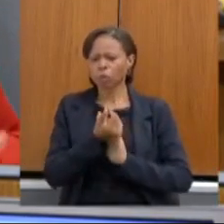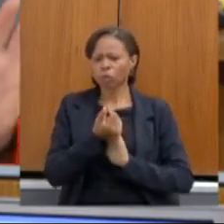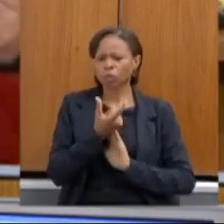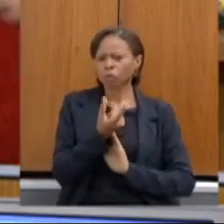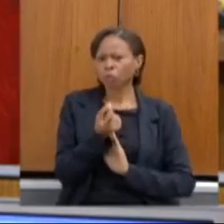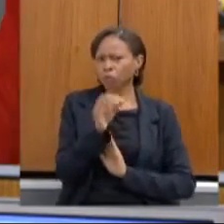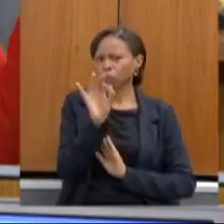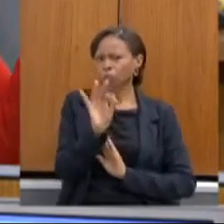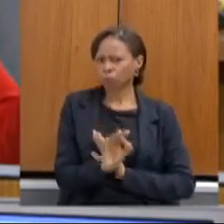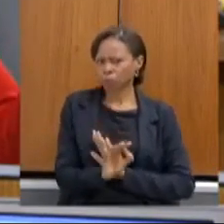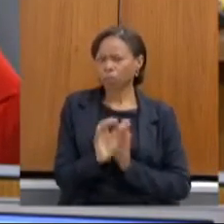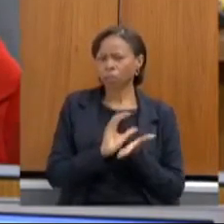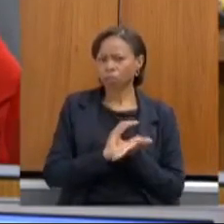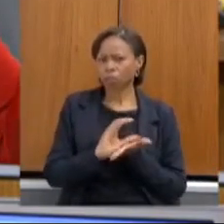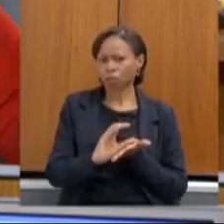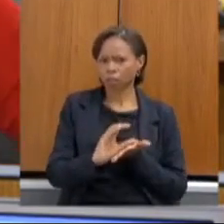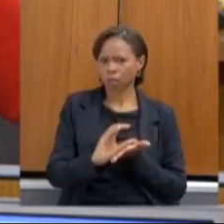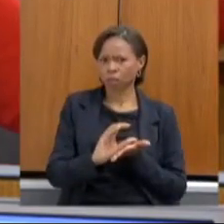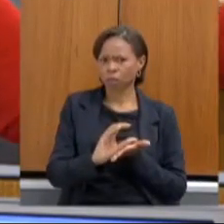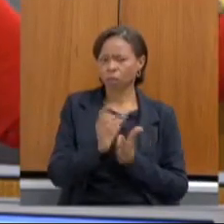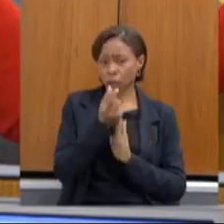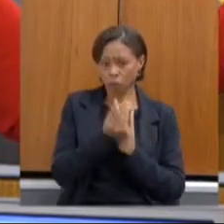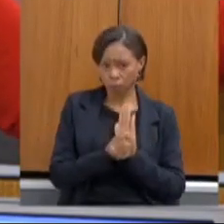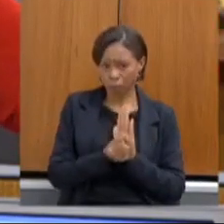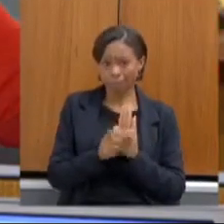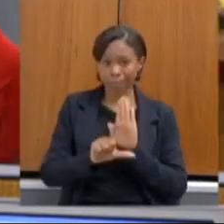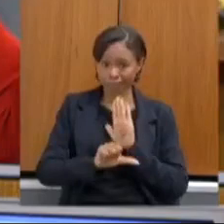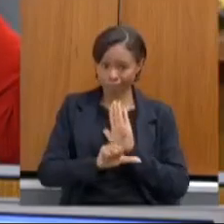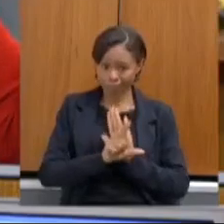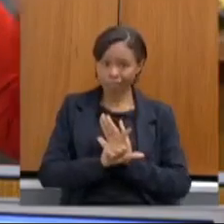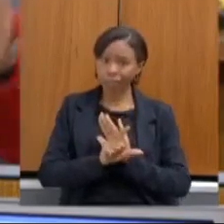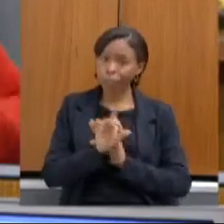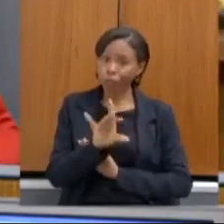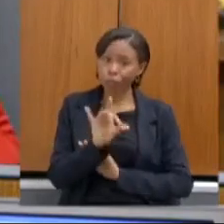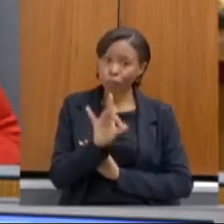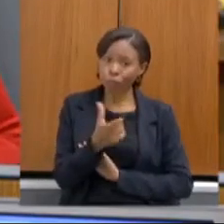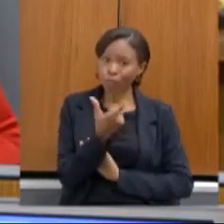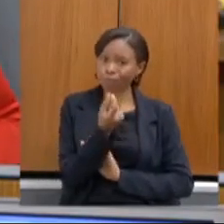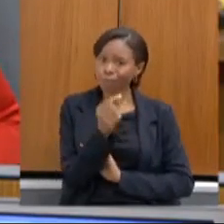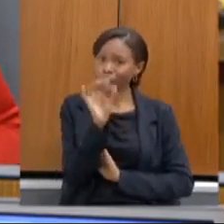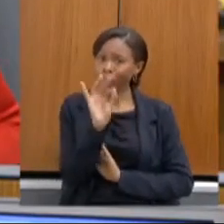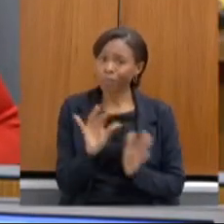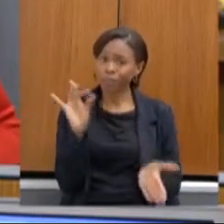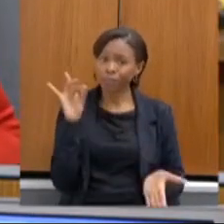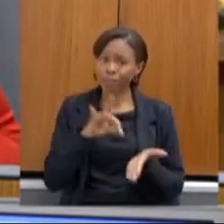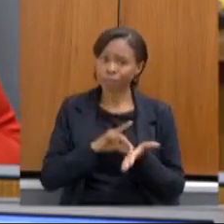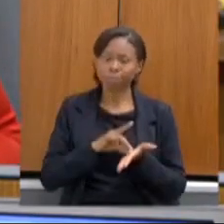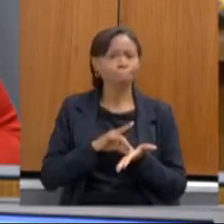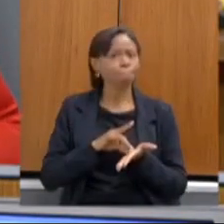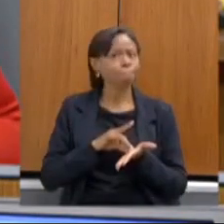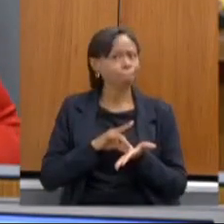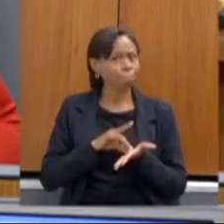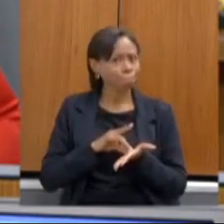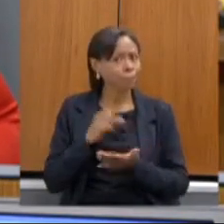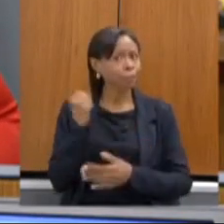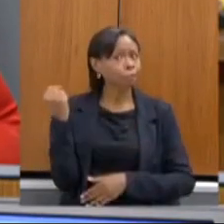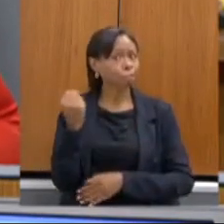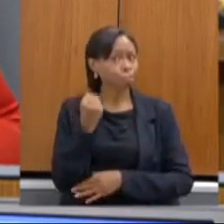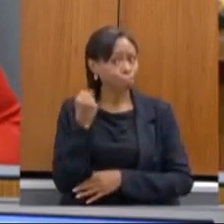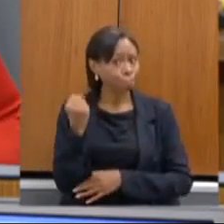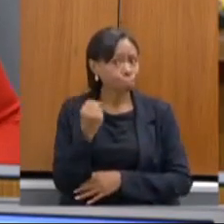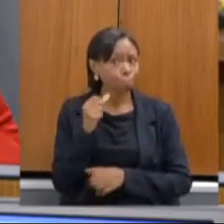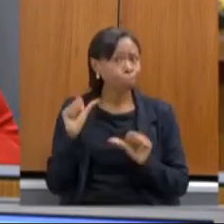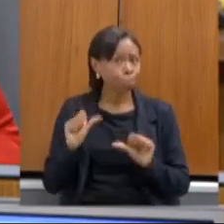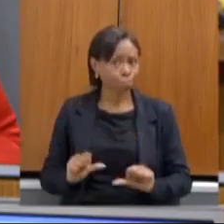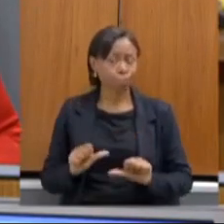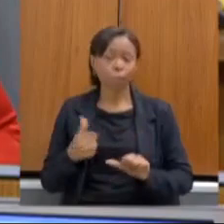ou seja daquilo que é usado que a lei determina Vinte por cento era executado é uma situação grave da minha primeira